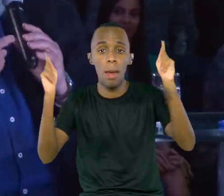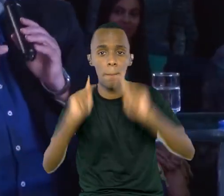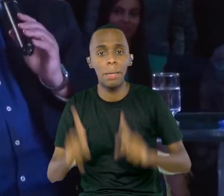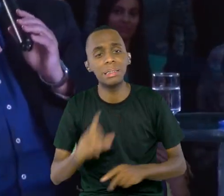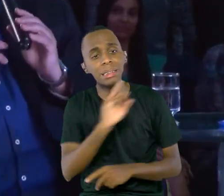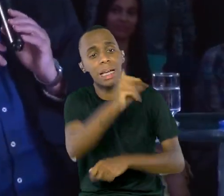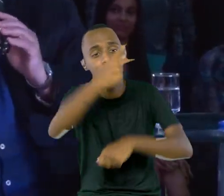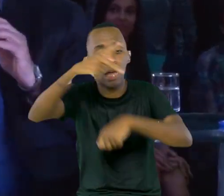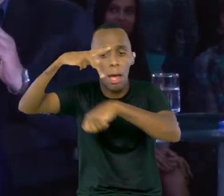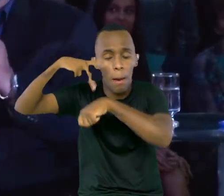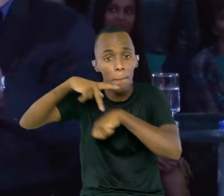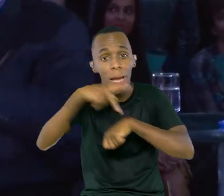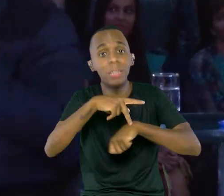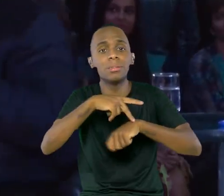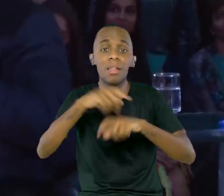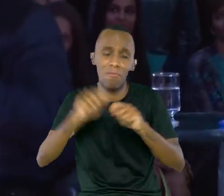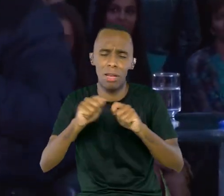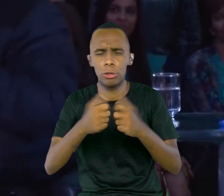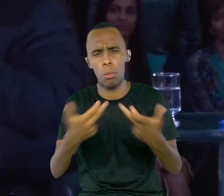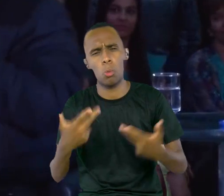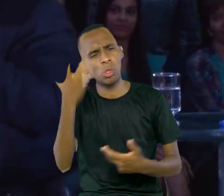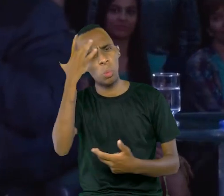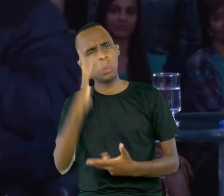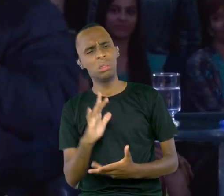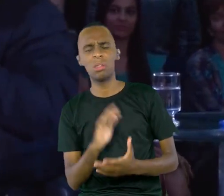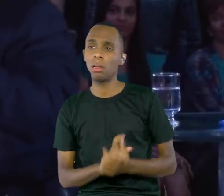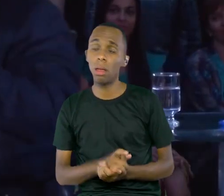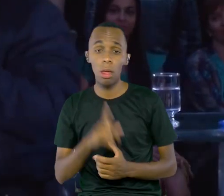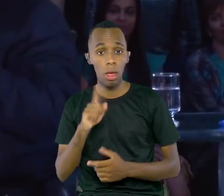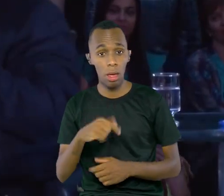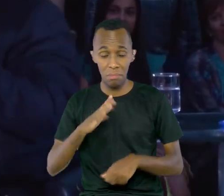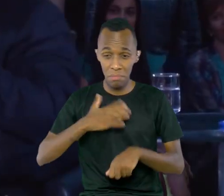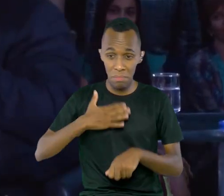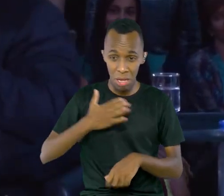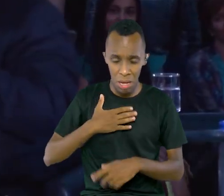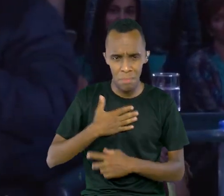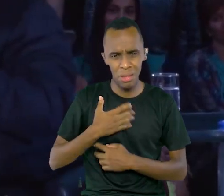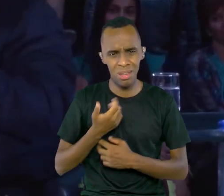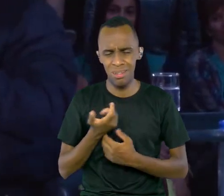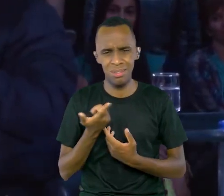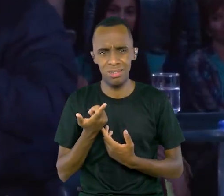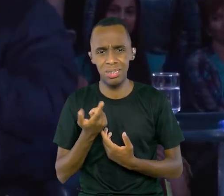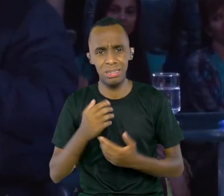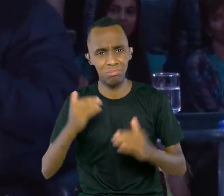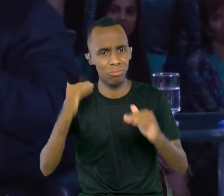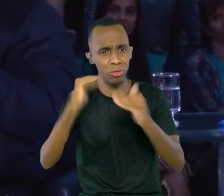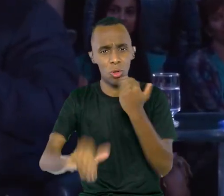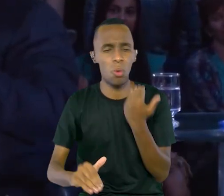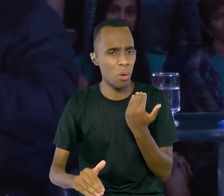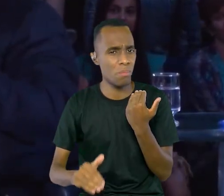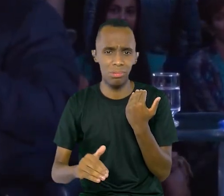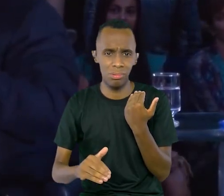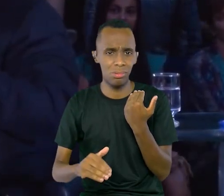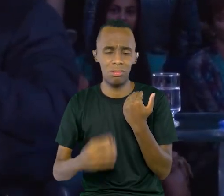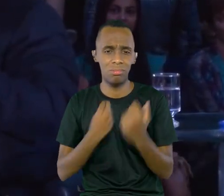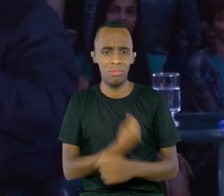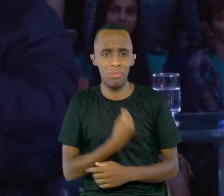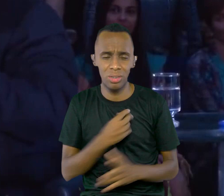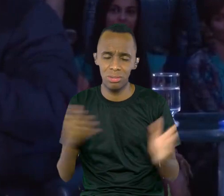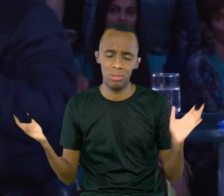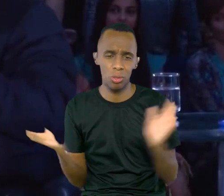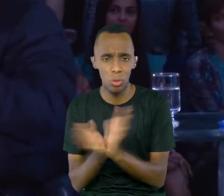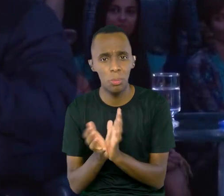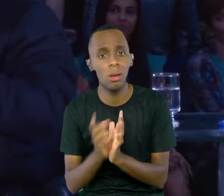Para comemorar a paz, cada país faz algo que eu acho estranho, que é para mim uma das recusas à ideia, né,